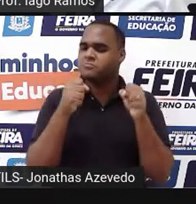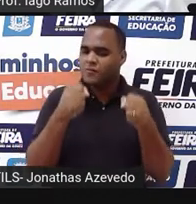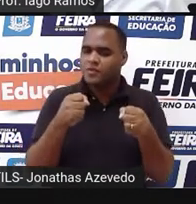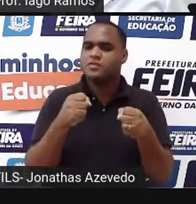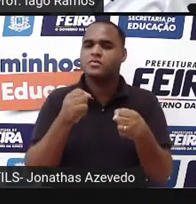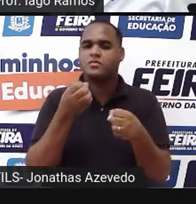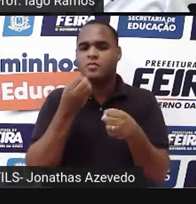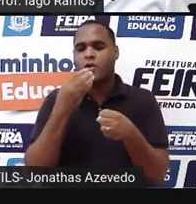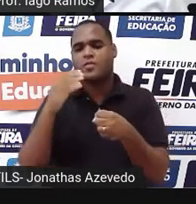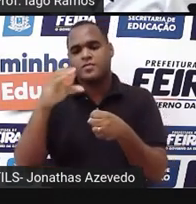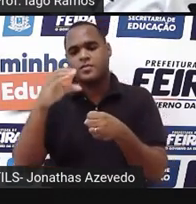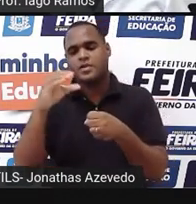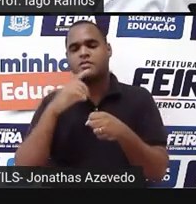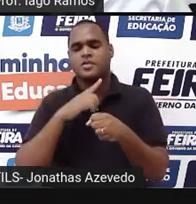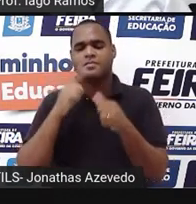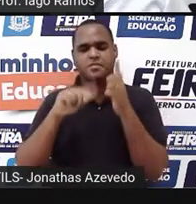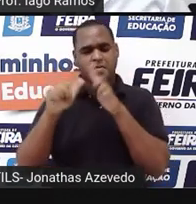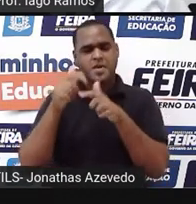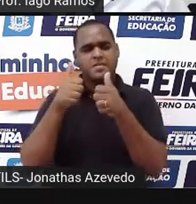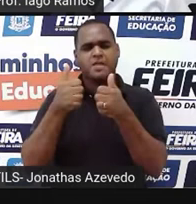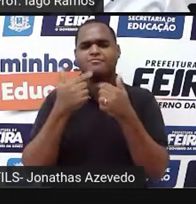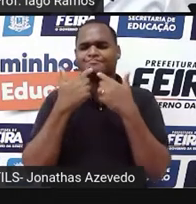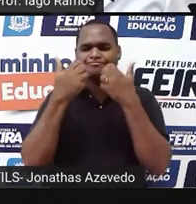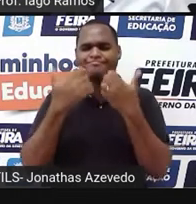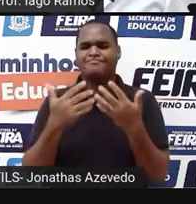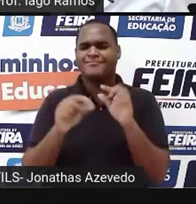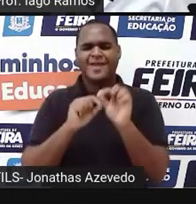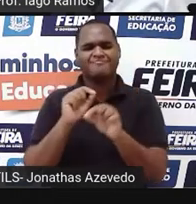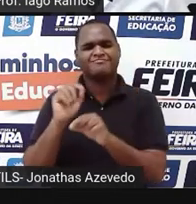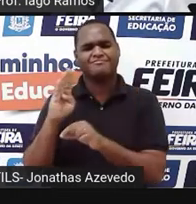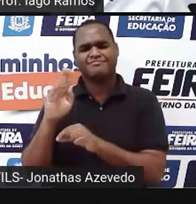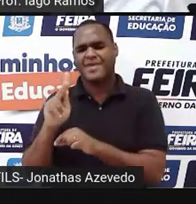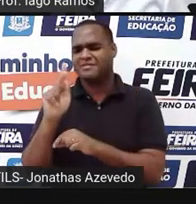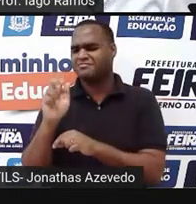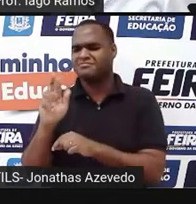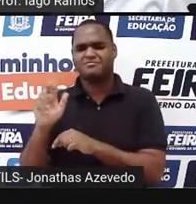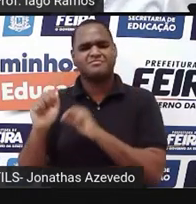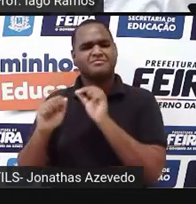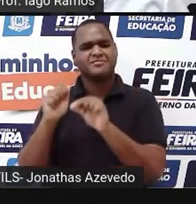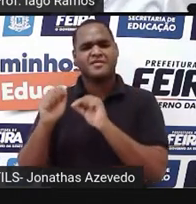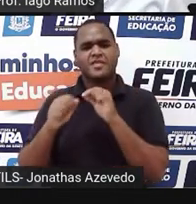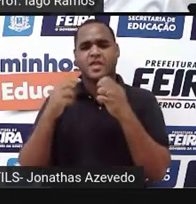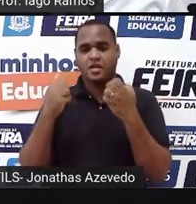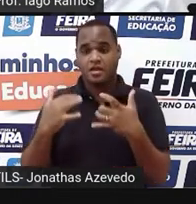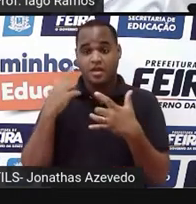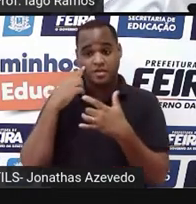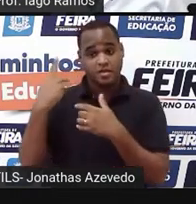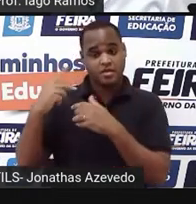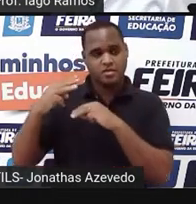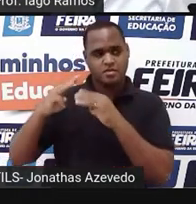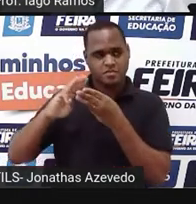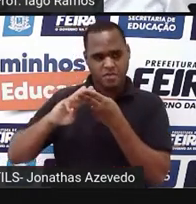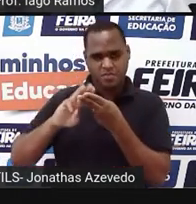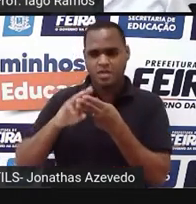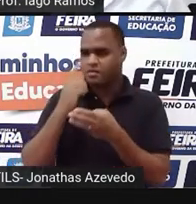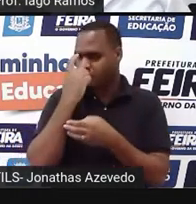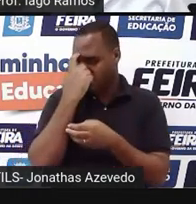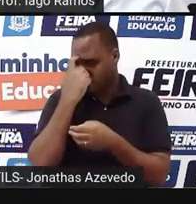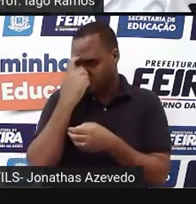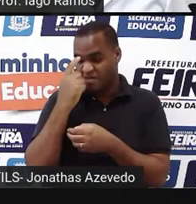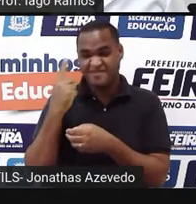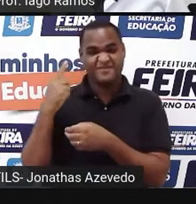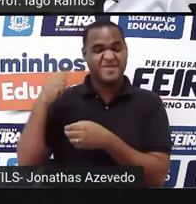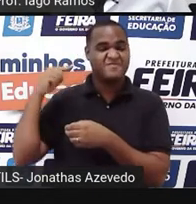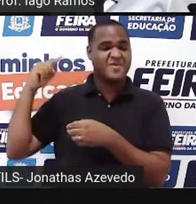para essa ciência maravilhosa. Mas por que que eu estou falando do Bhaskara? Porque esse matemático indiano de